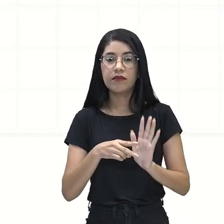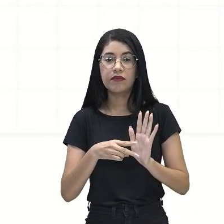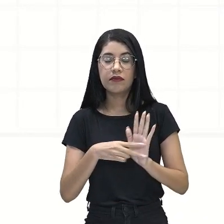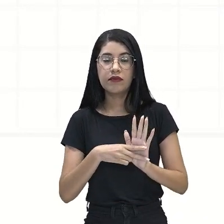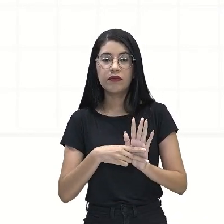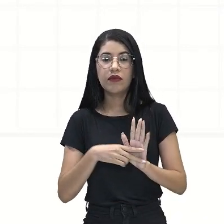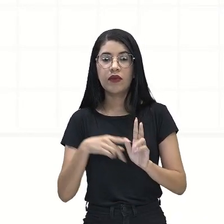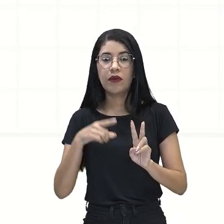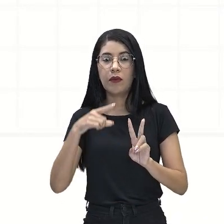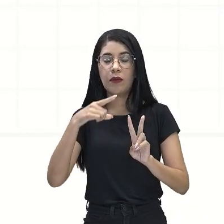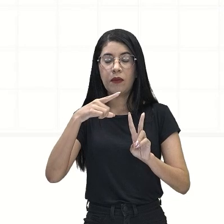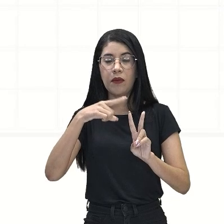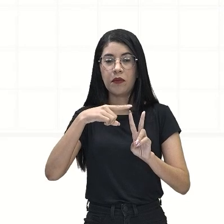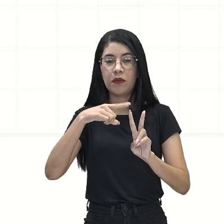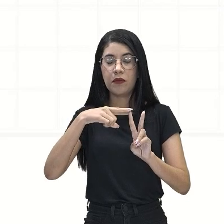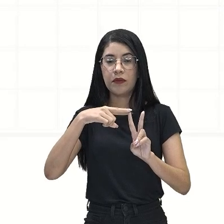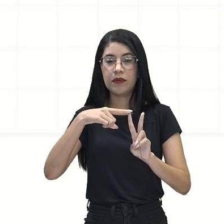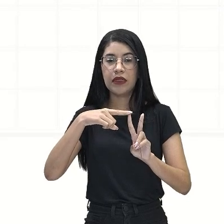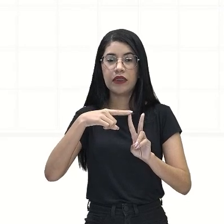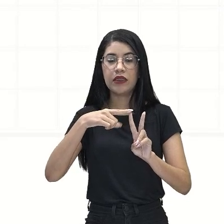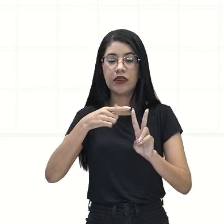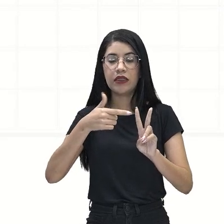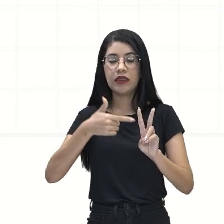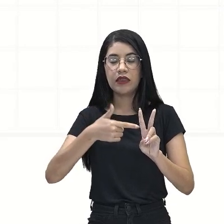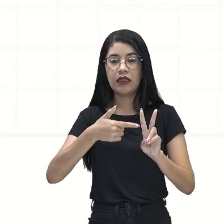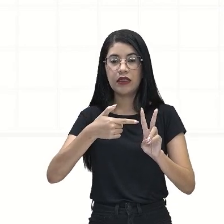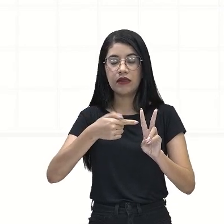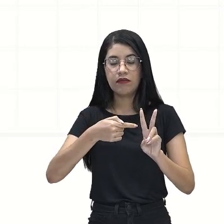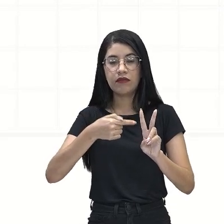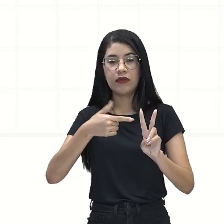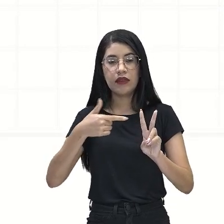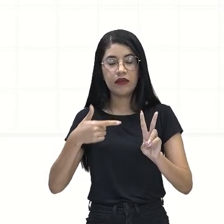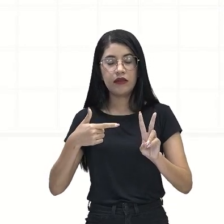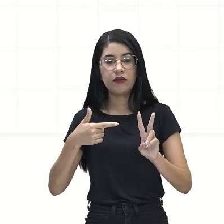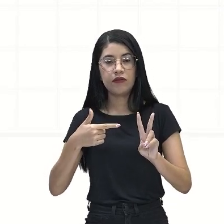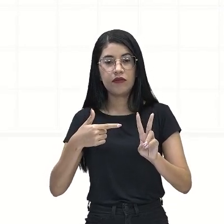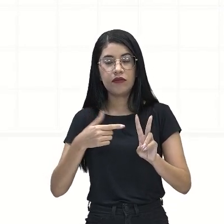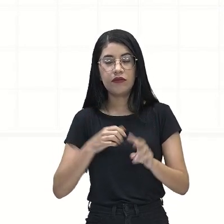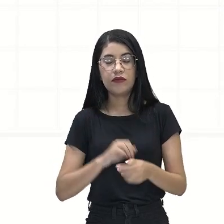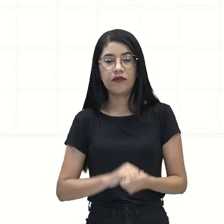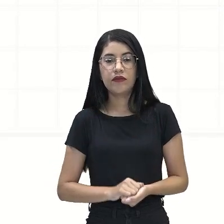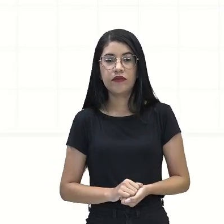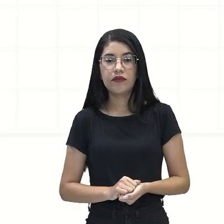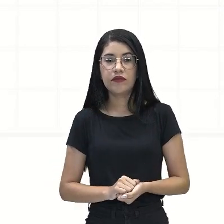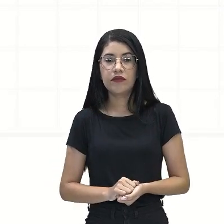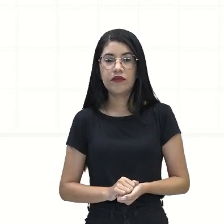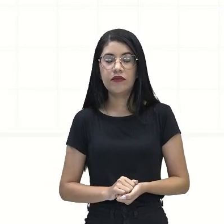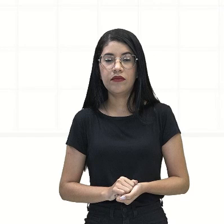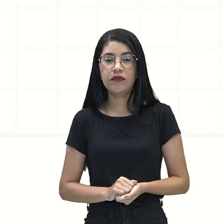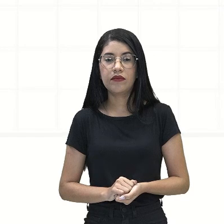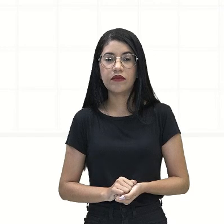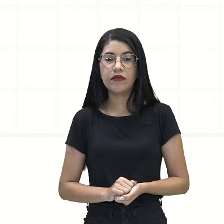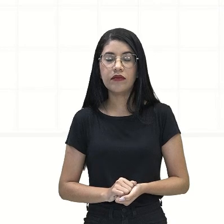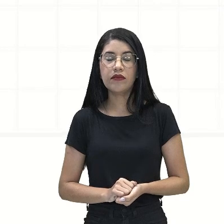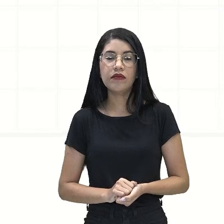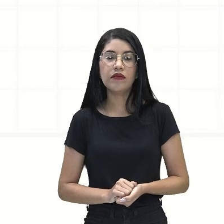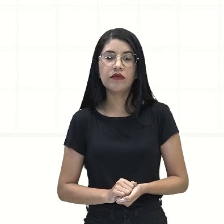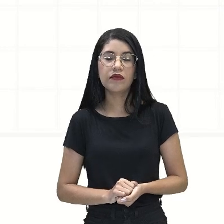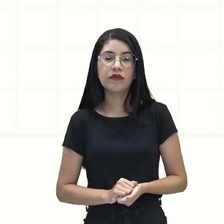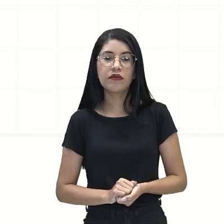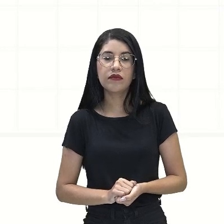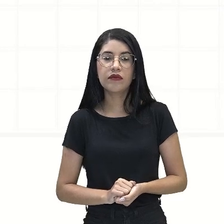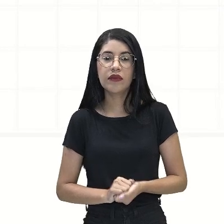de eu escrever ele ao quadrado, eu escrevo outro número dentro da raiz do radical com índice 2, né? Então, vai ficar assim, ó.